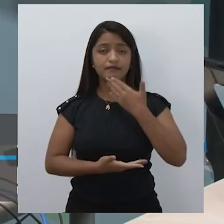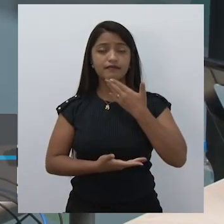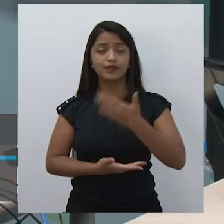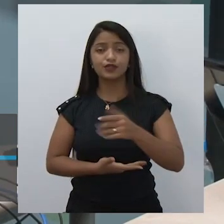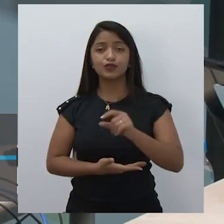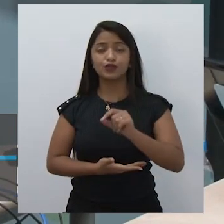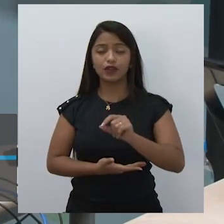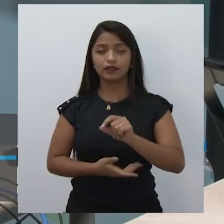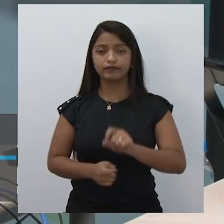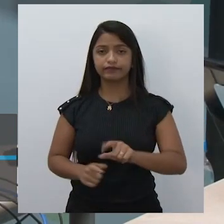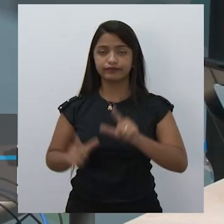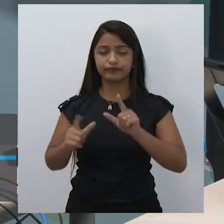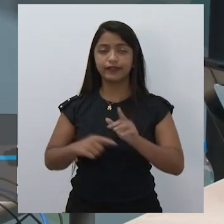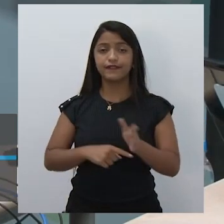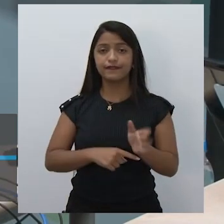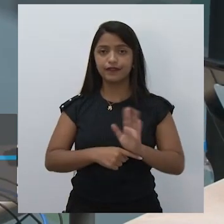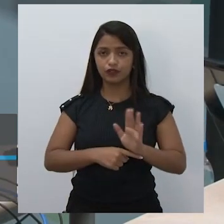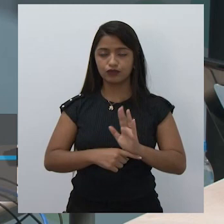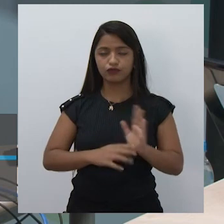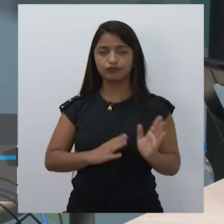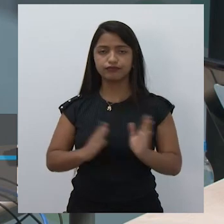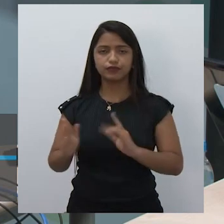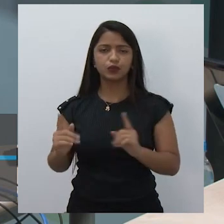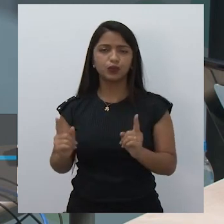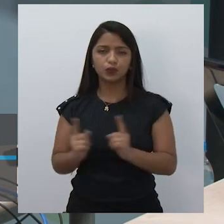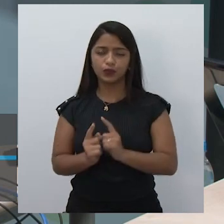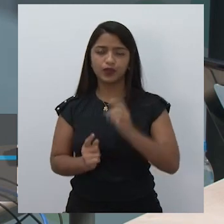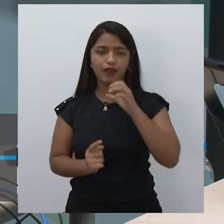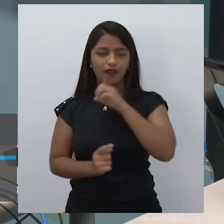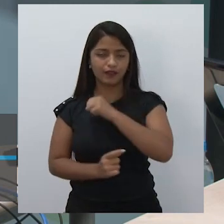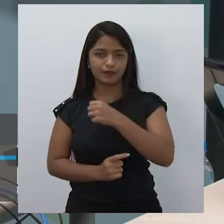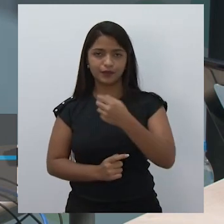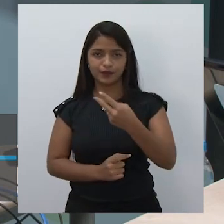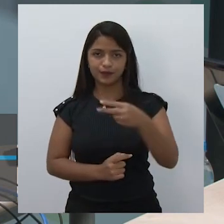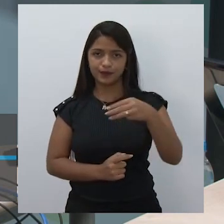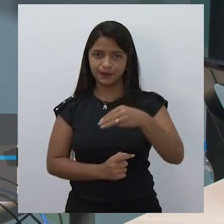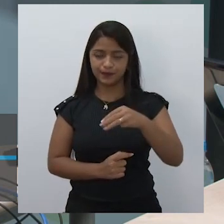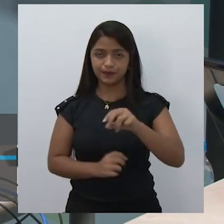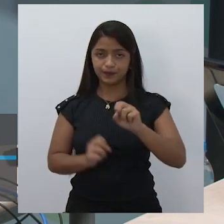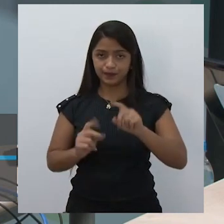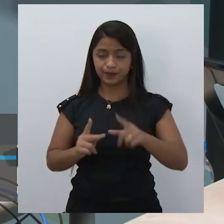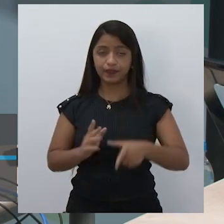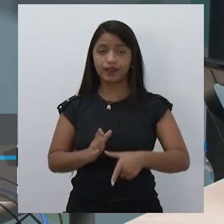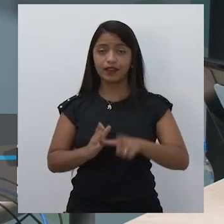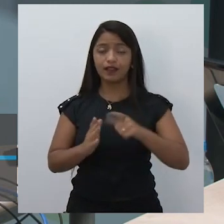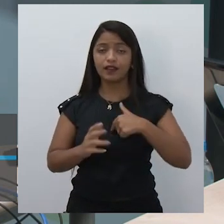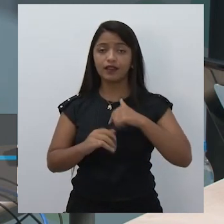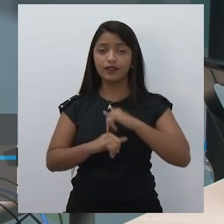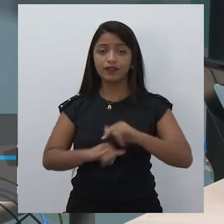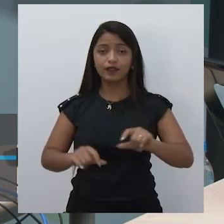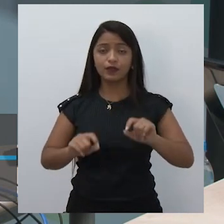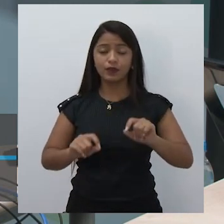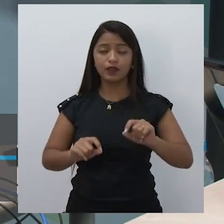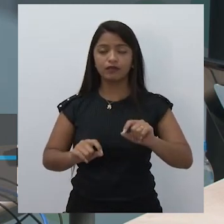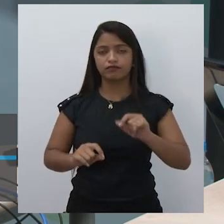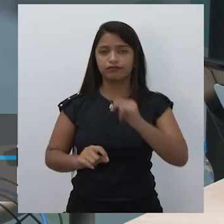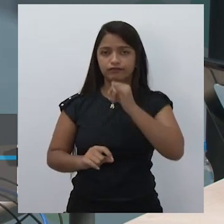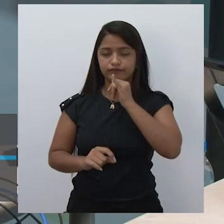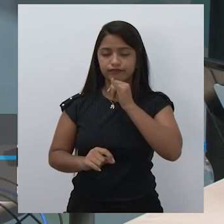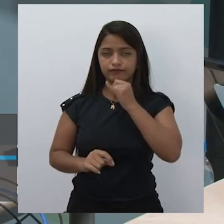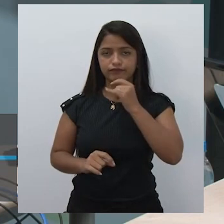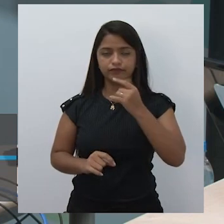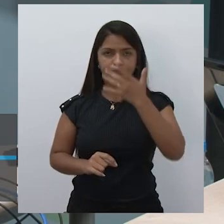vídeo, ele é curtinho, 2 minutos. Eu já vou avisando que não é um vídeo, assim, um vídeo de um grande educador, que nem a gente viu no